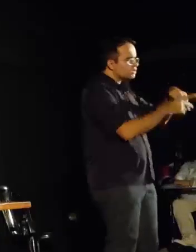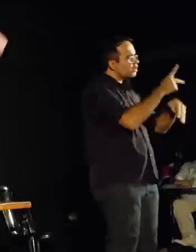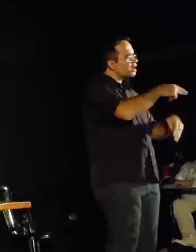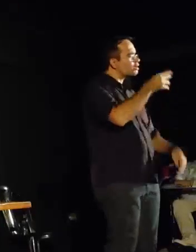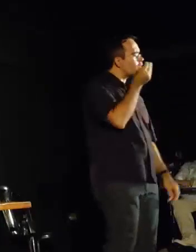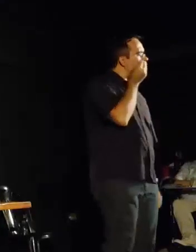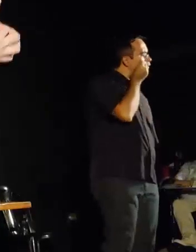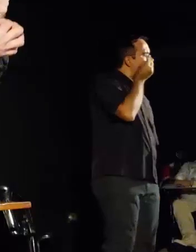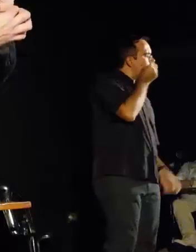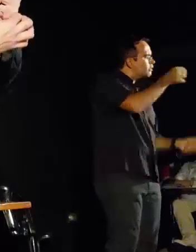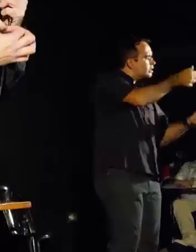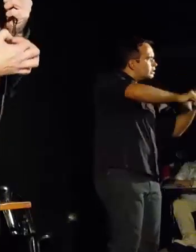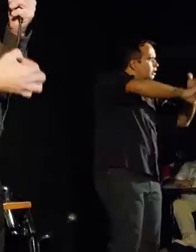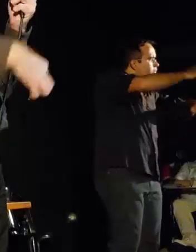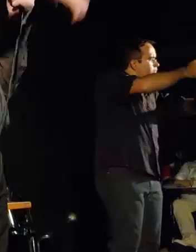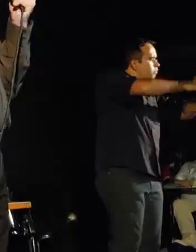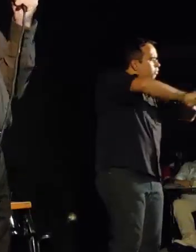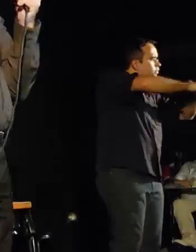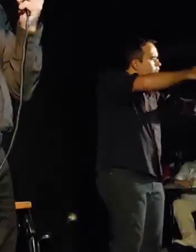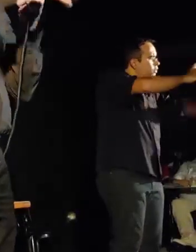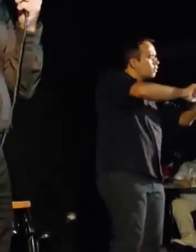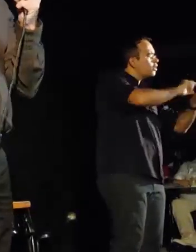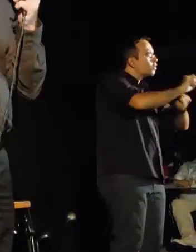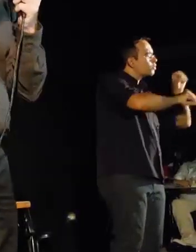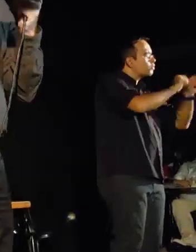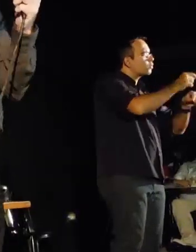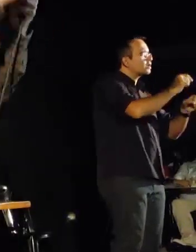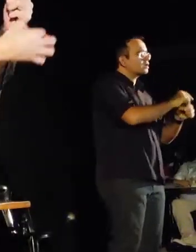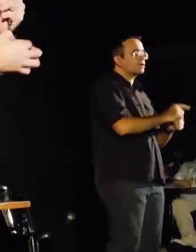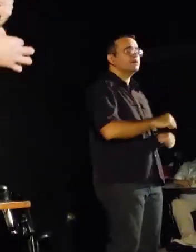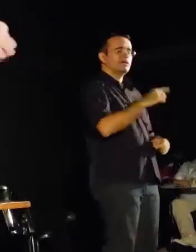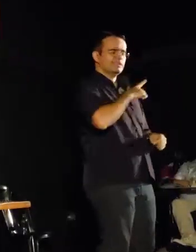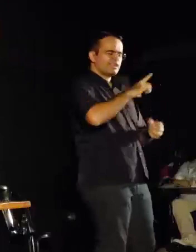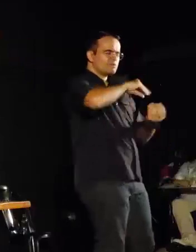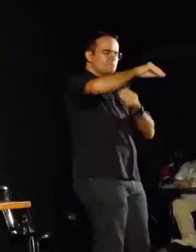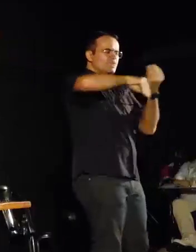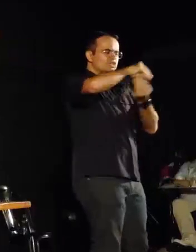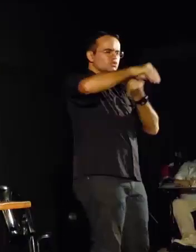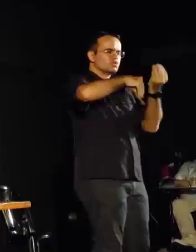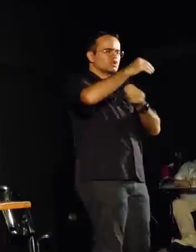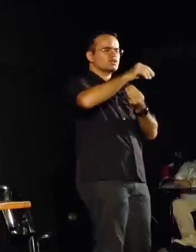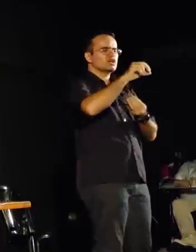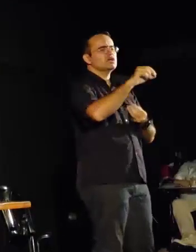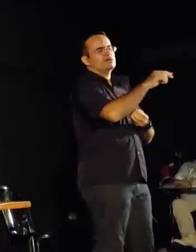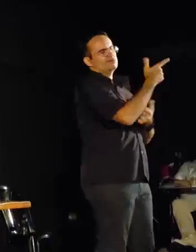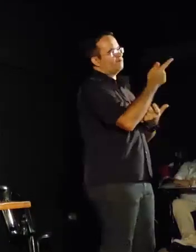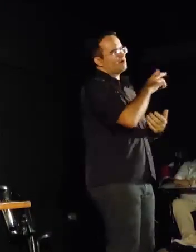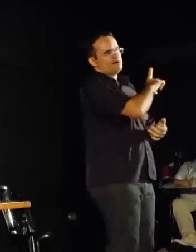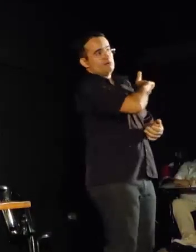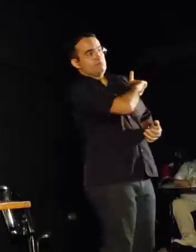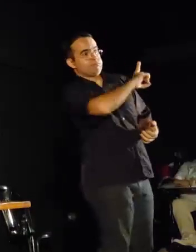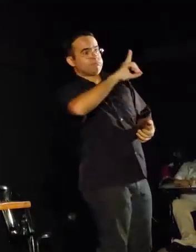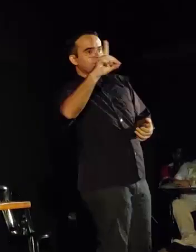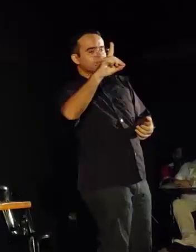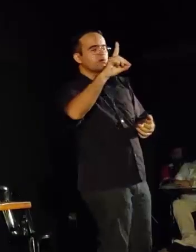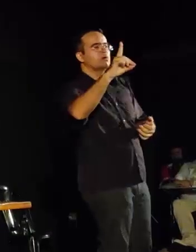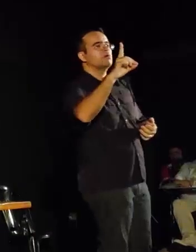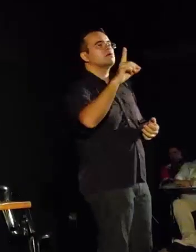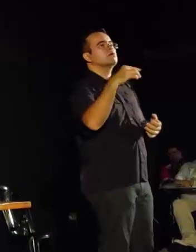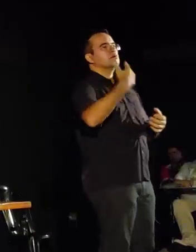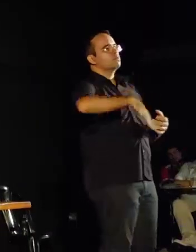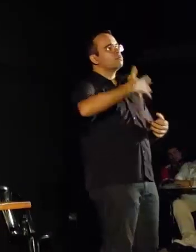laboratório é uma junção entre um ultra neoliberalismo radical e um